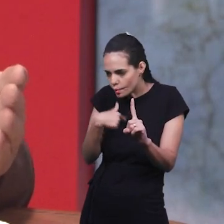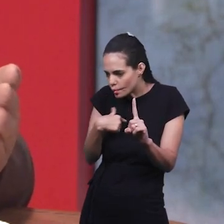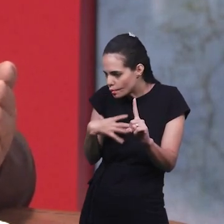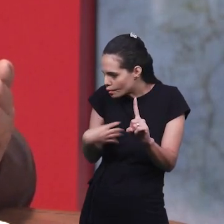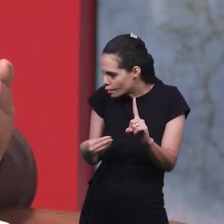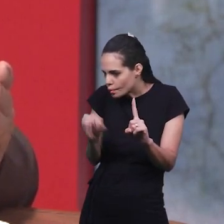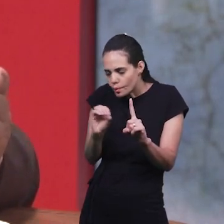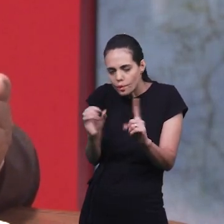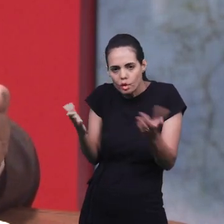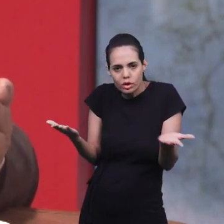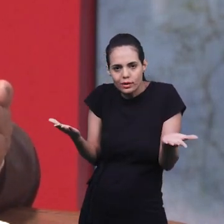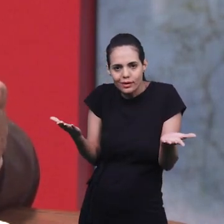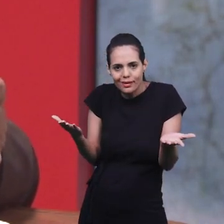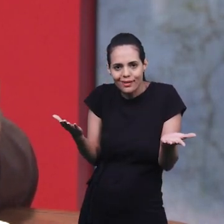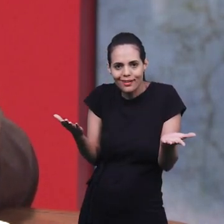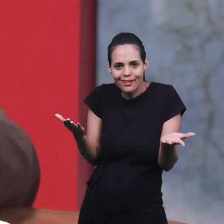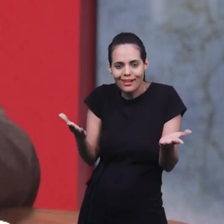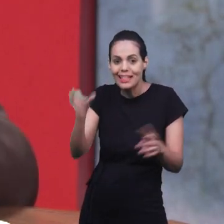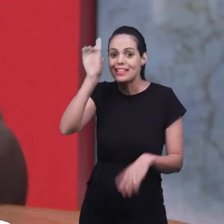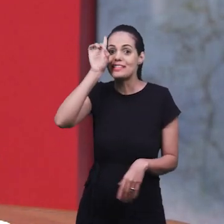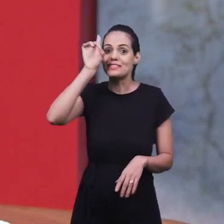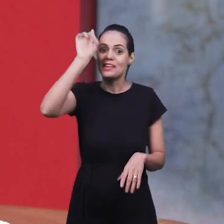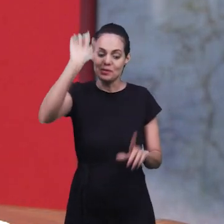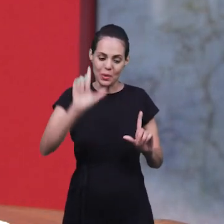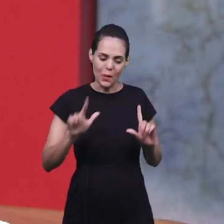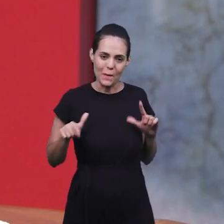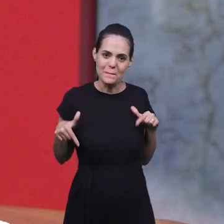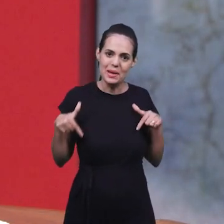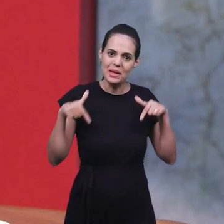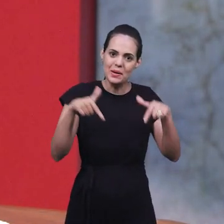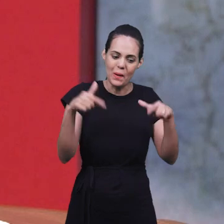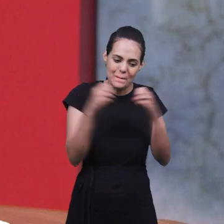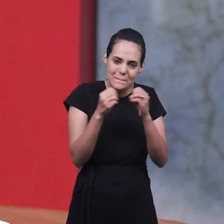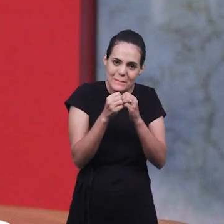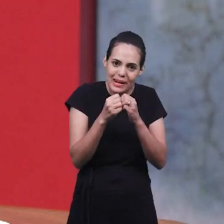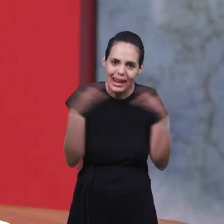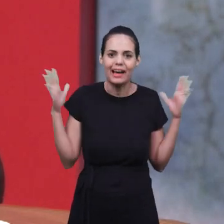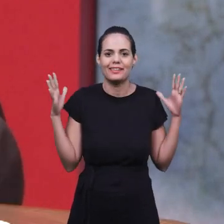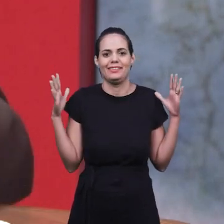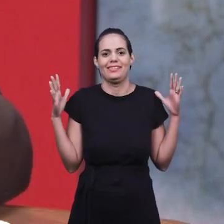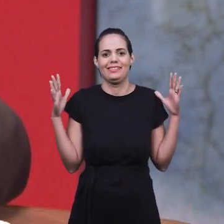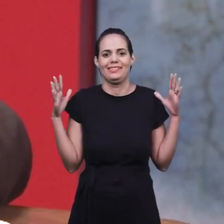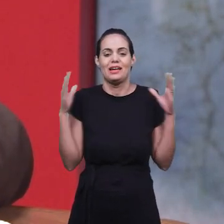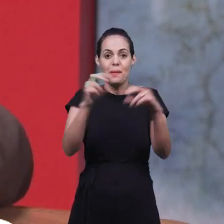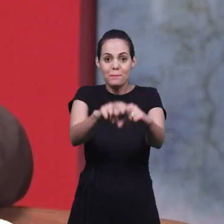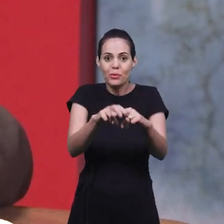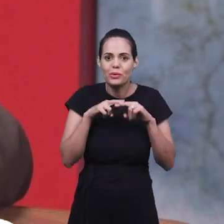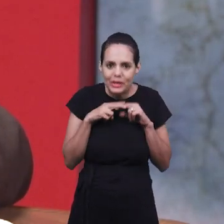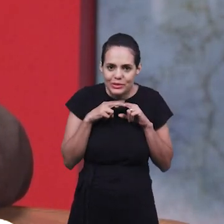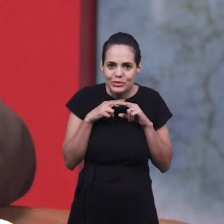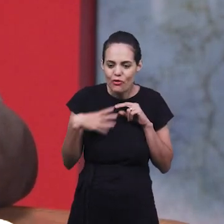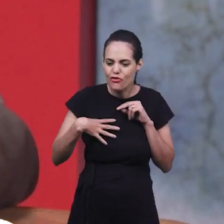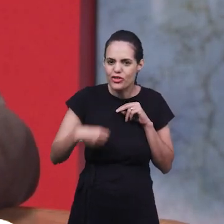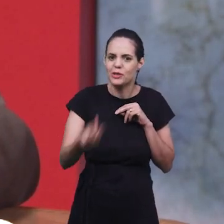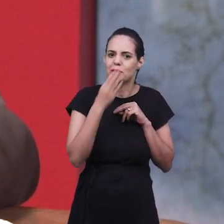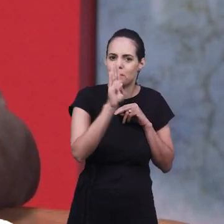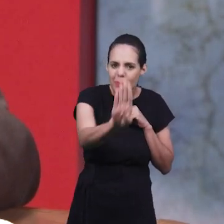isso? Então Deus faz um milagre. Então Isaac não foi filho da carne, ele foi filho da